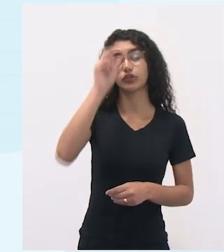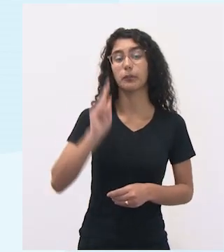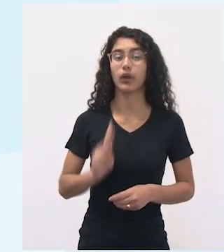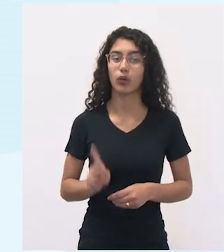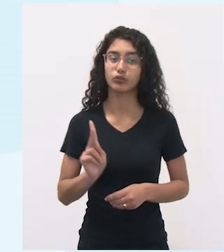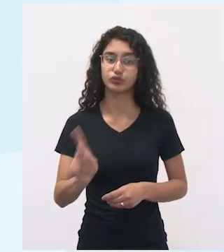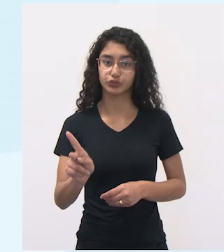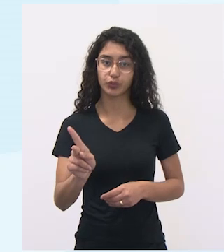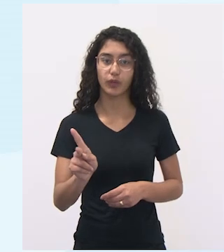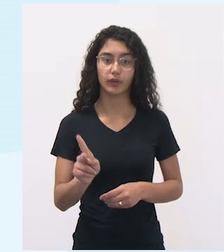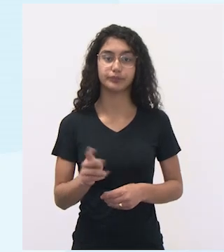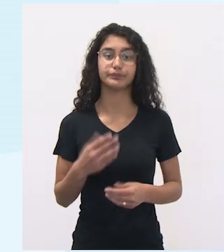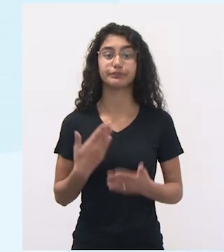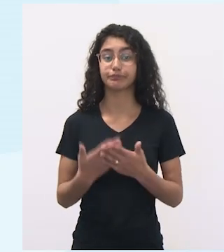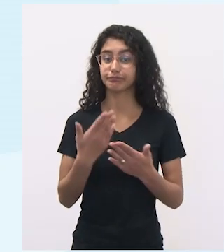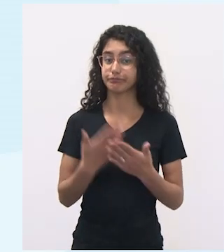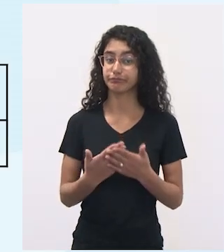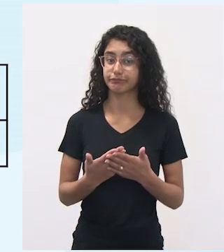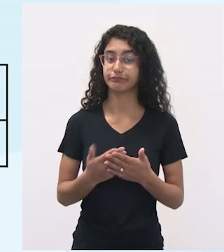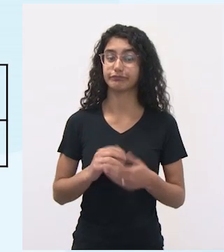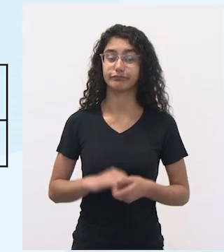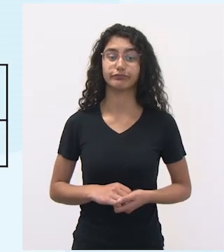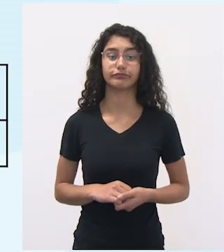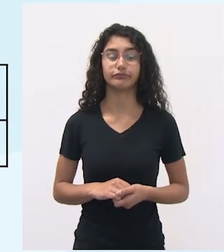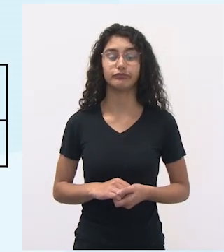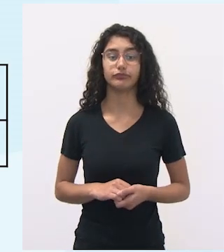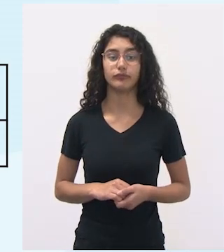trajetória? O próximo.